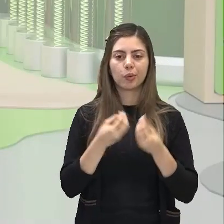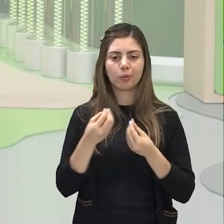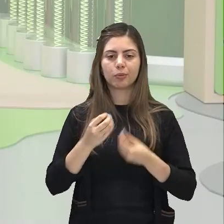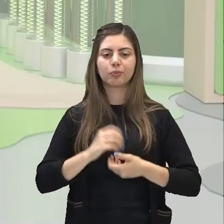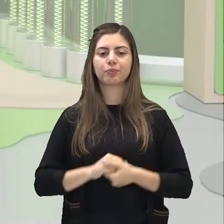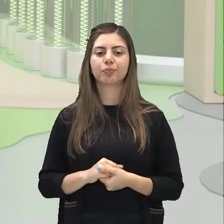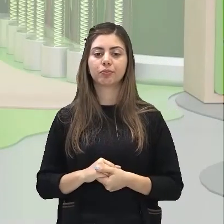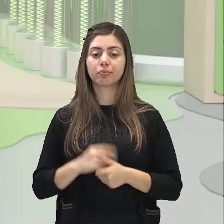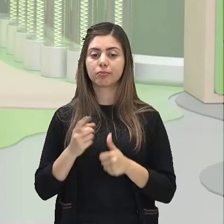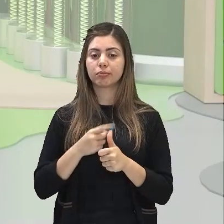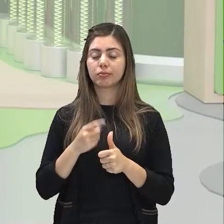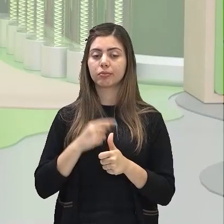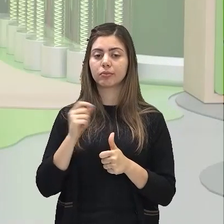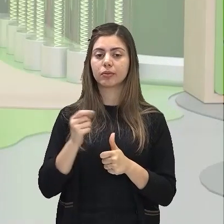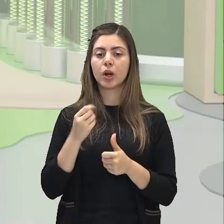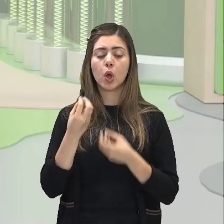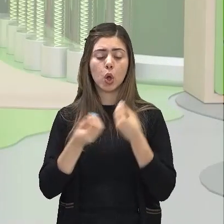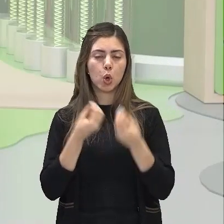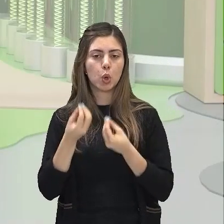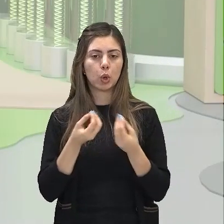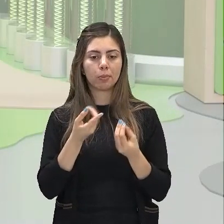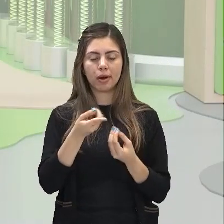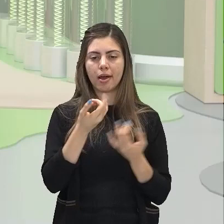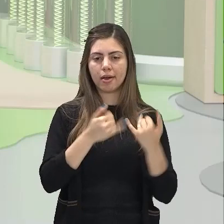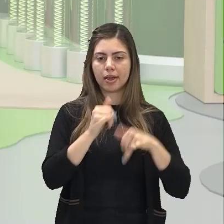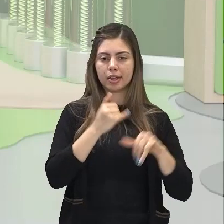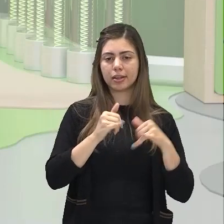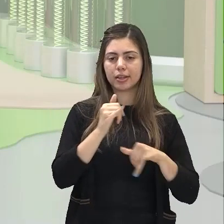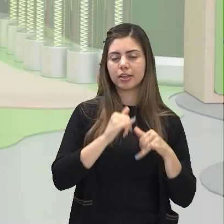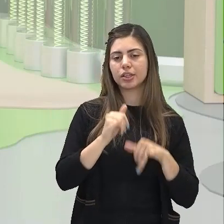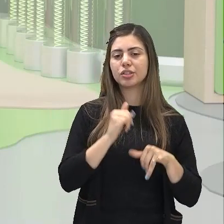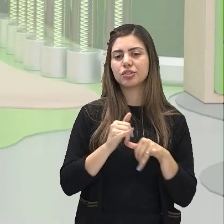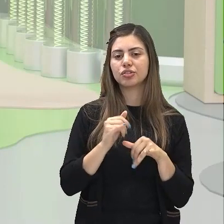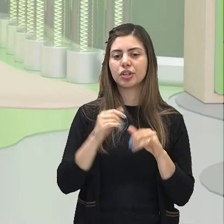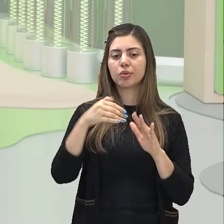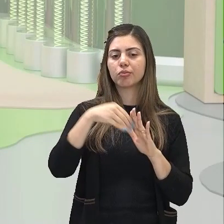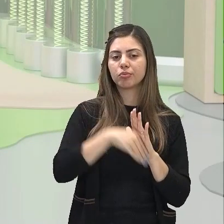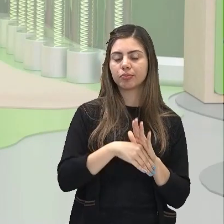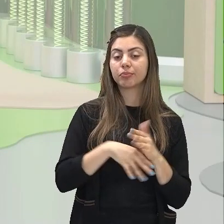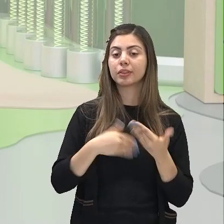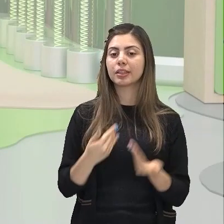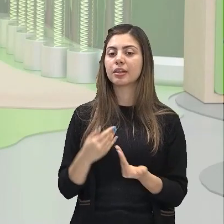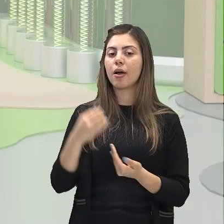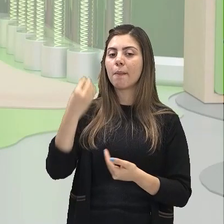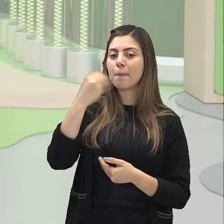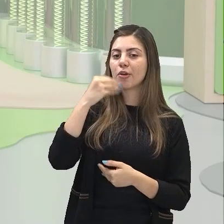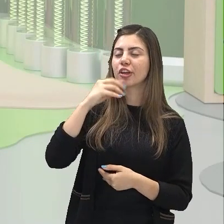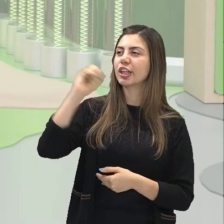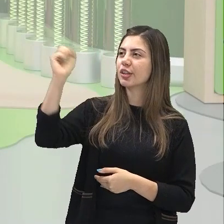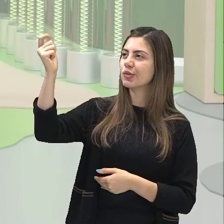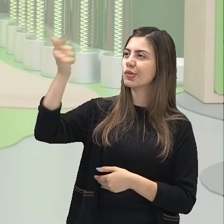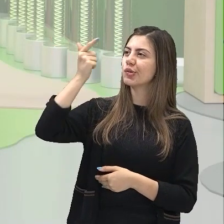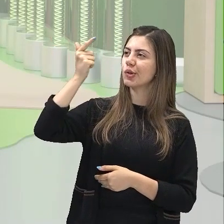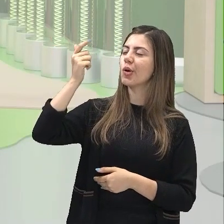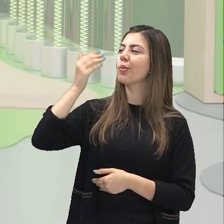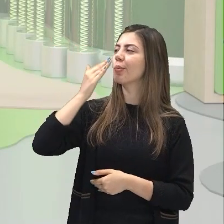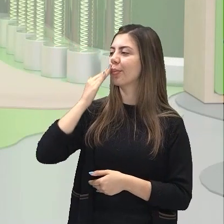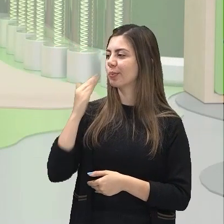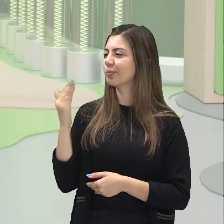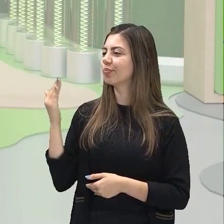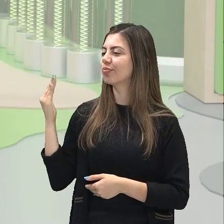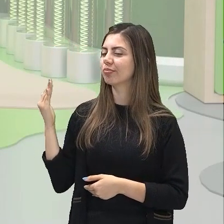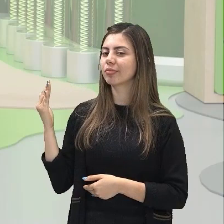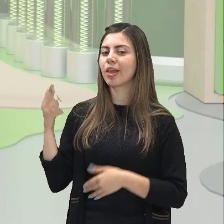elétrica. Primeiro, como economizar a energia elétrica em casa? Primeiro, olha lá, aproveite a iluminação natural. Então a gente tem uma sala ali, ó, abre